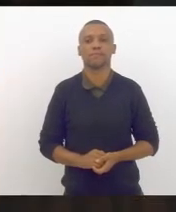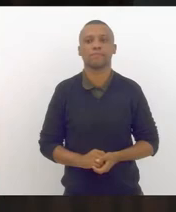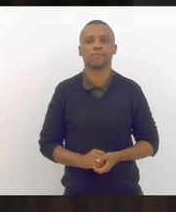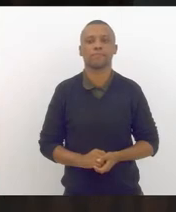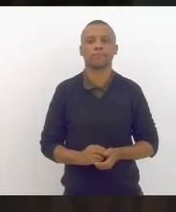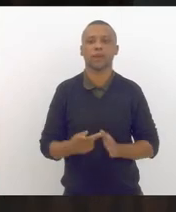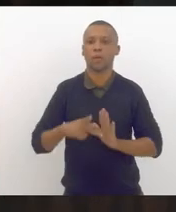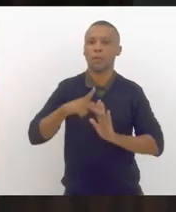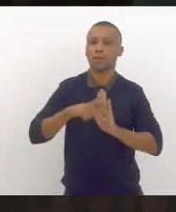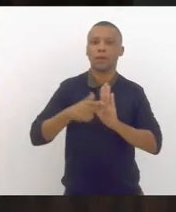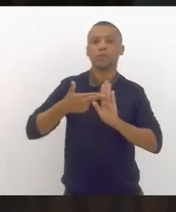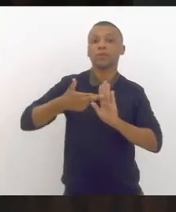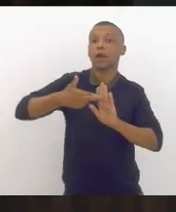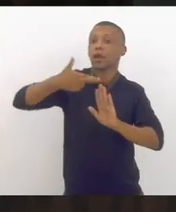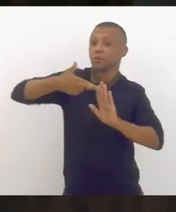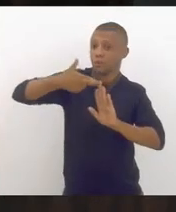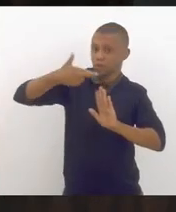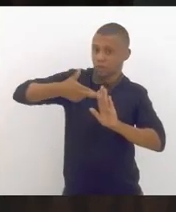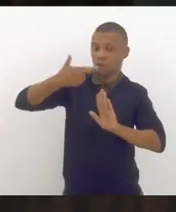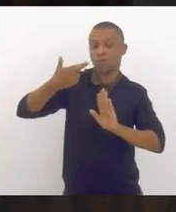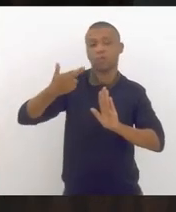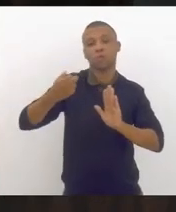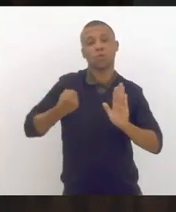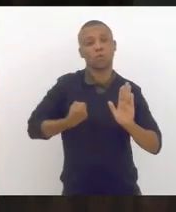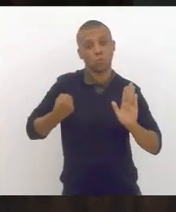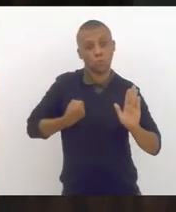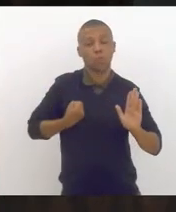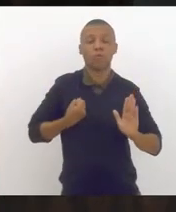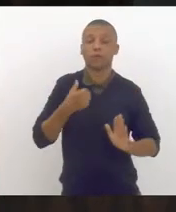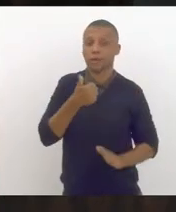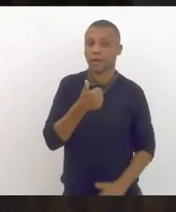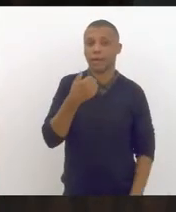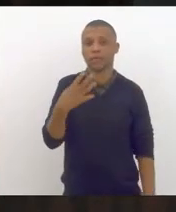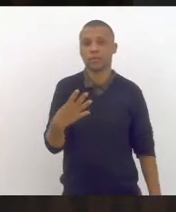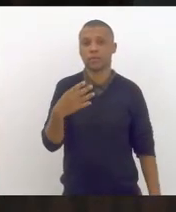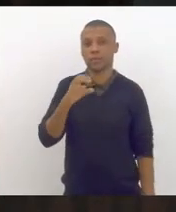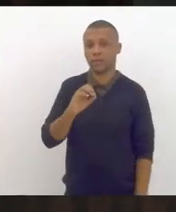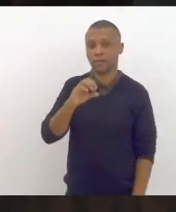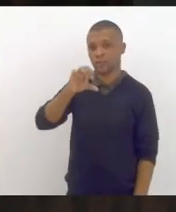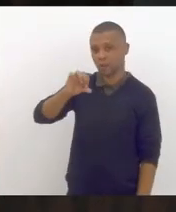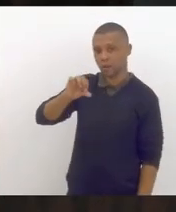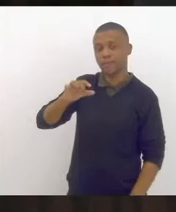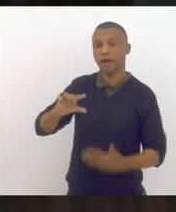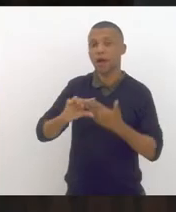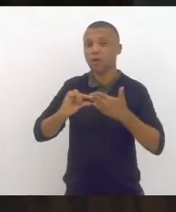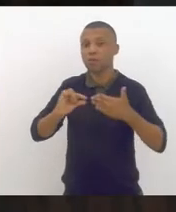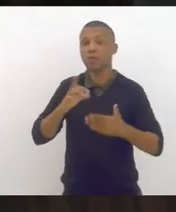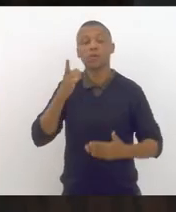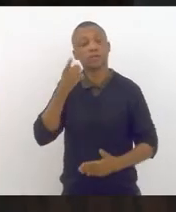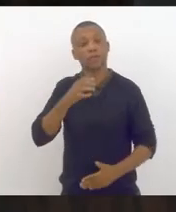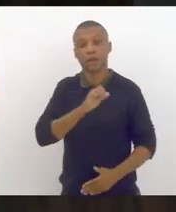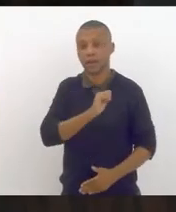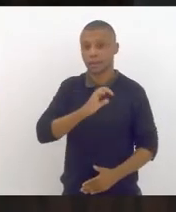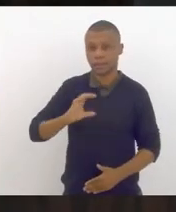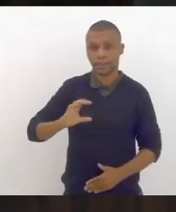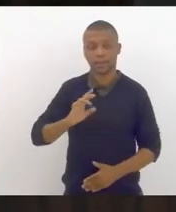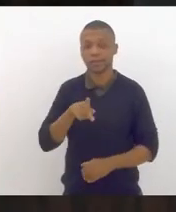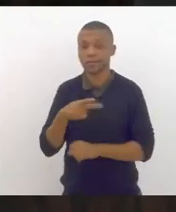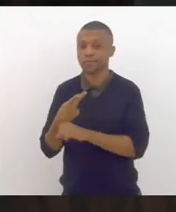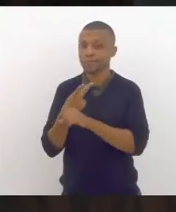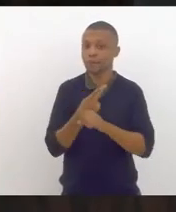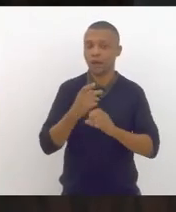Projeto de resolução número 1409, de autoria do deputado André Siciliano, concede medalha